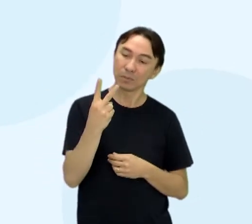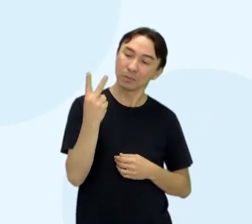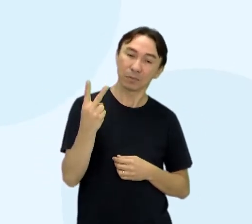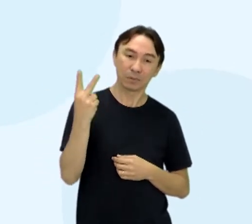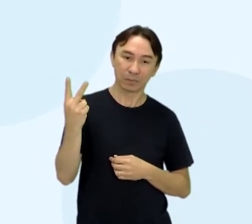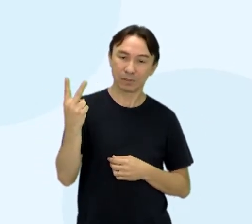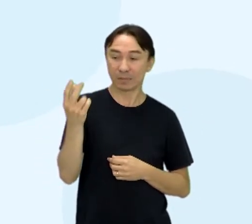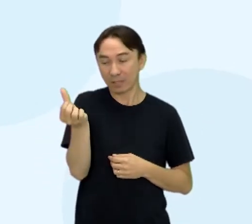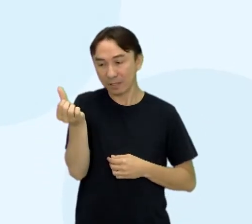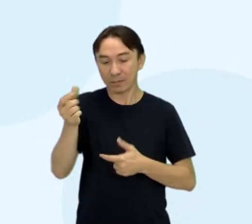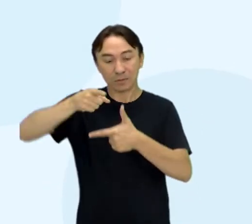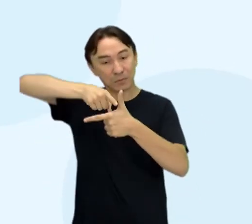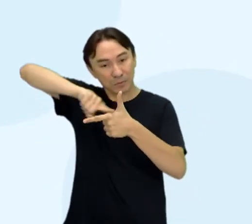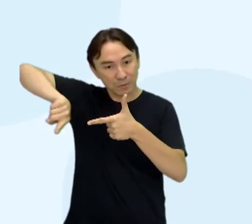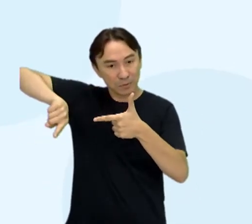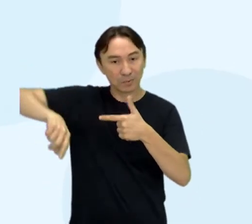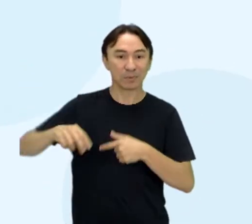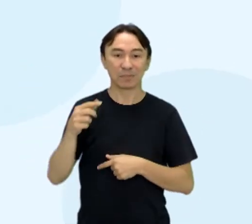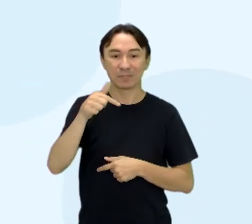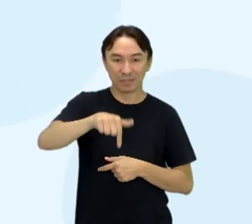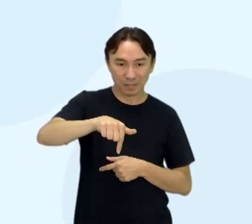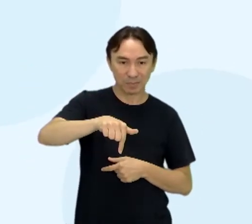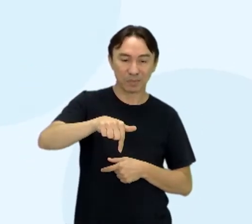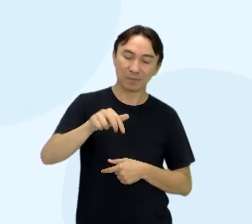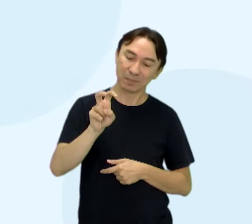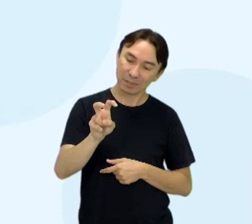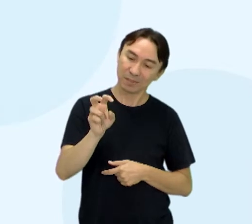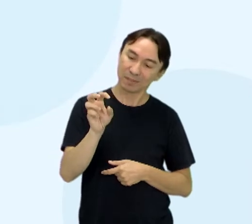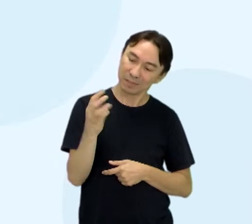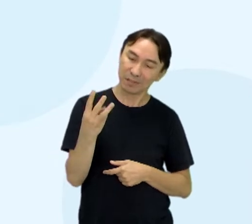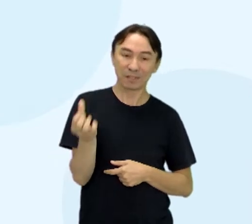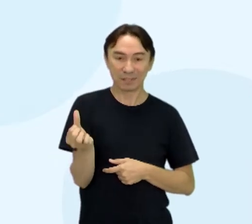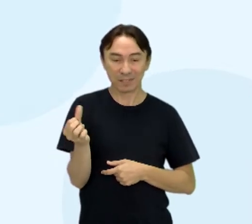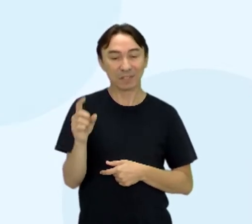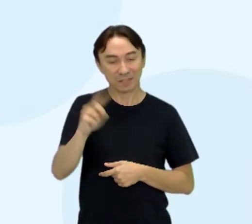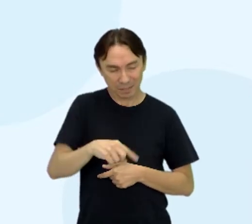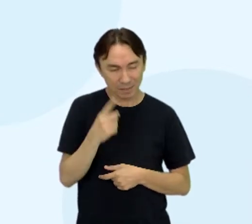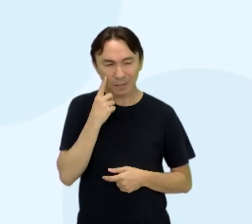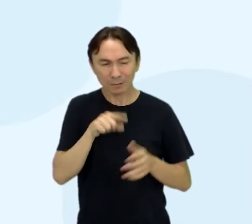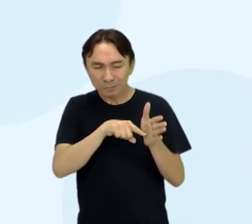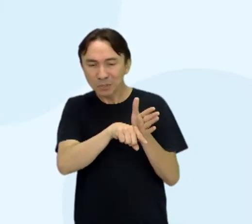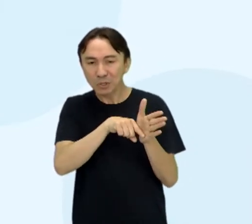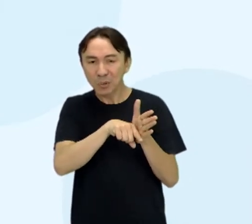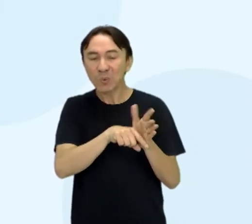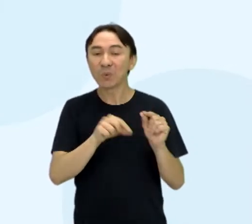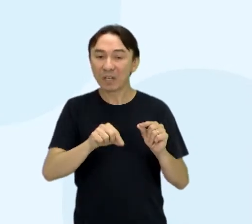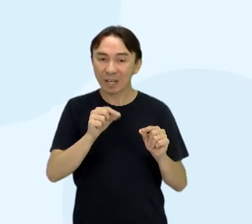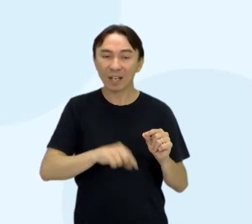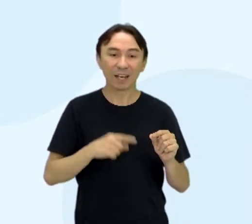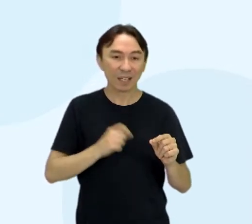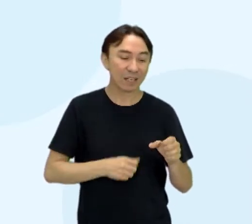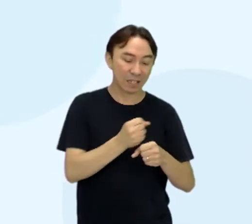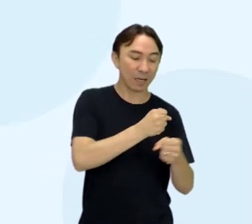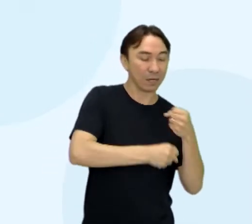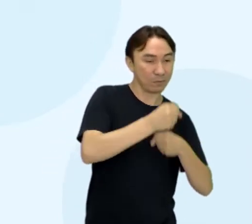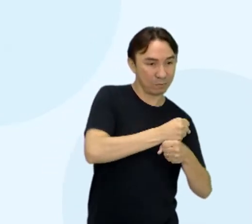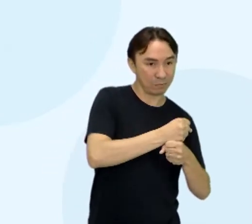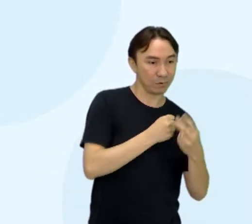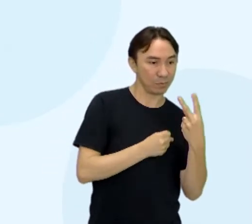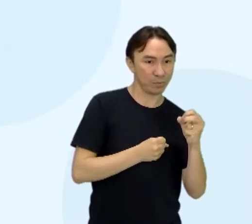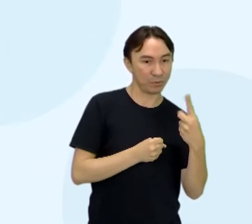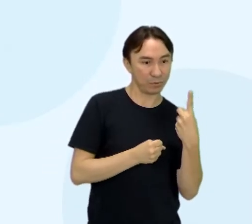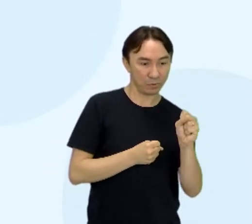7.536. O que a gente está analisando aqui? A gente está analisando o aumento, que foi uma parte, em relação ao quê? Em relação